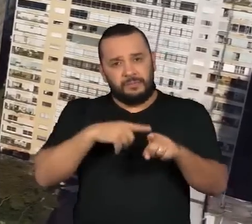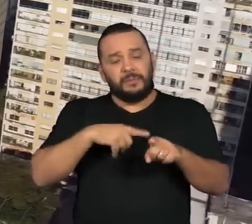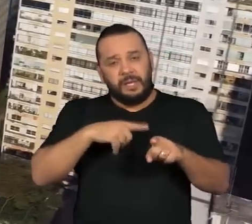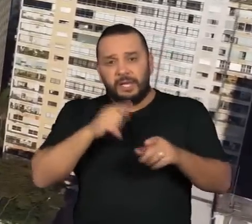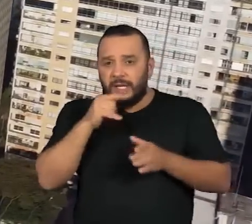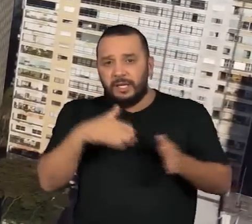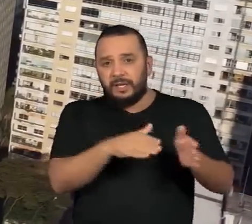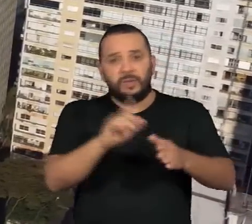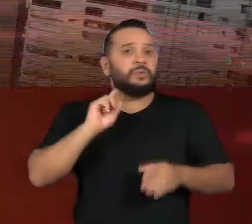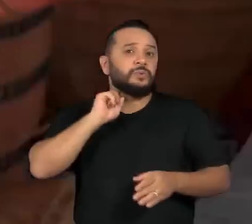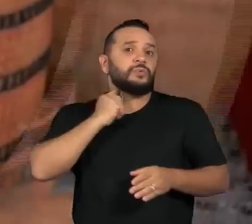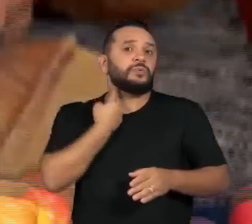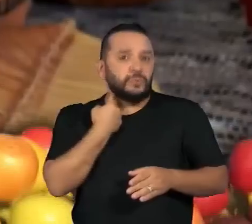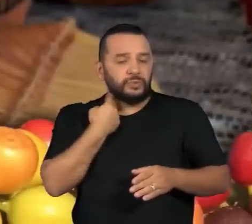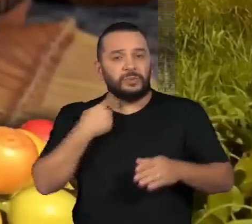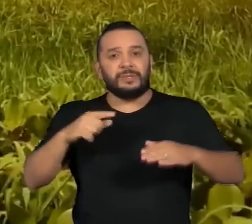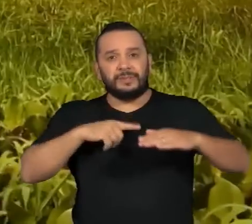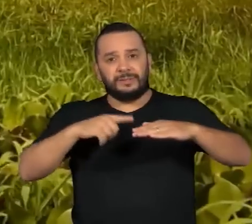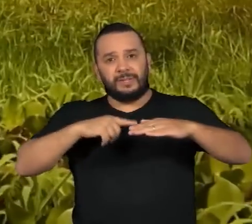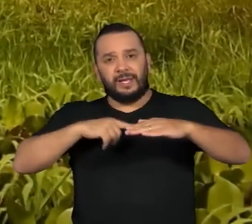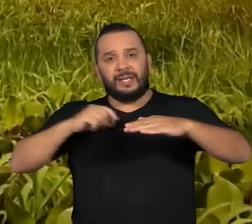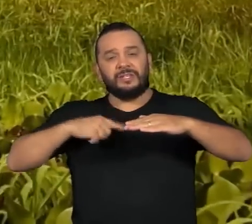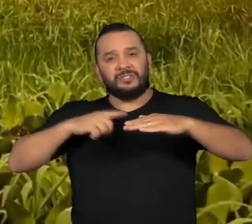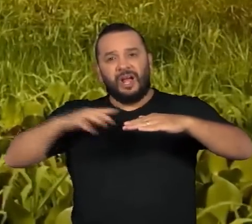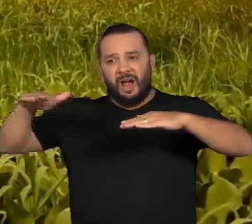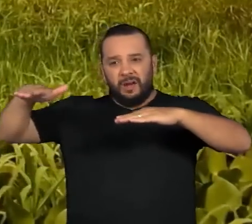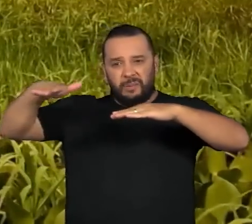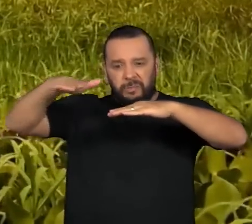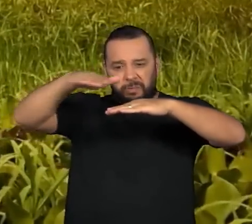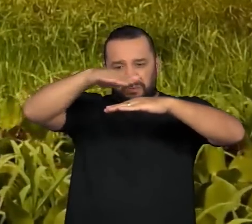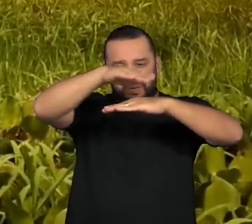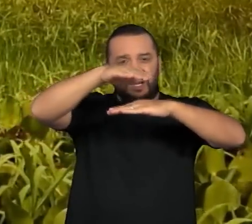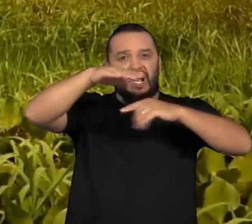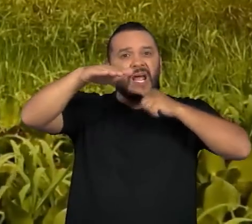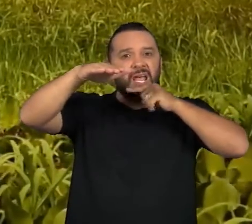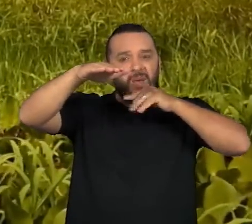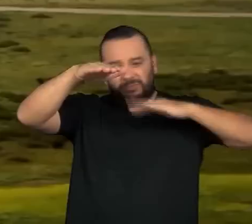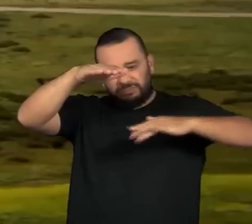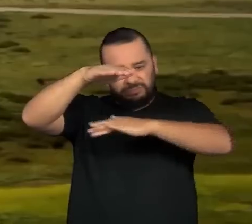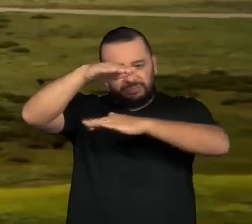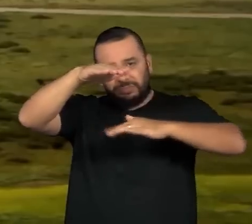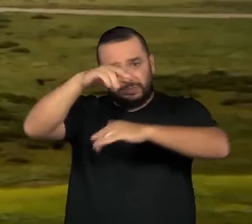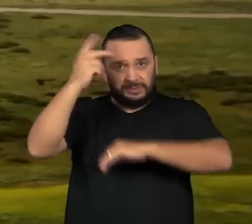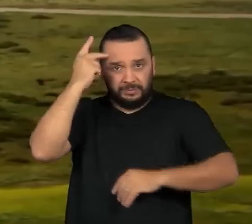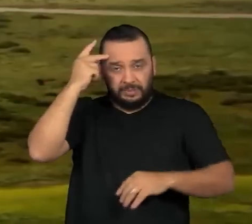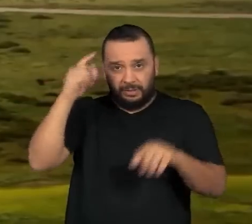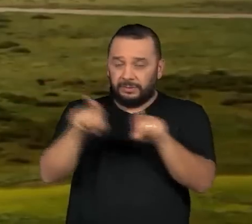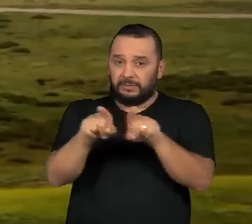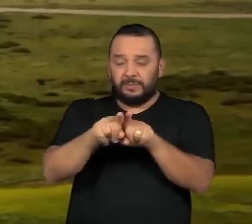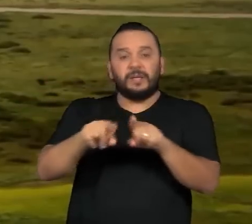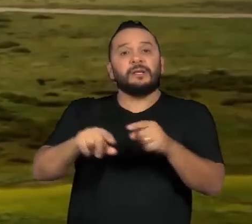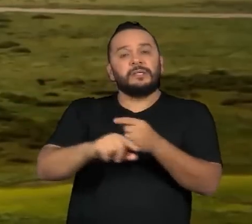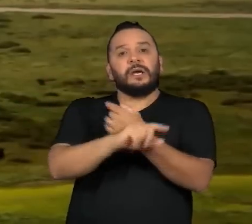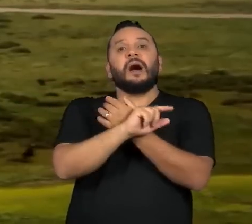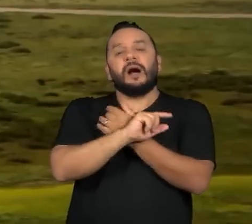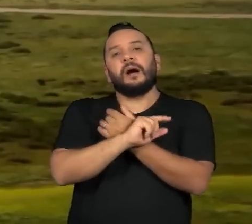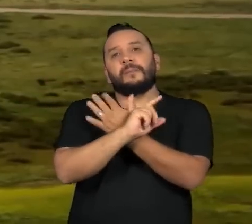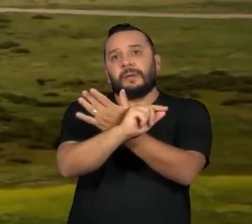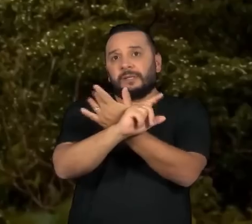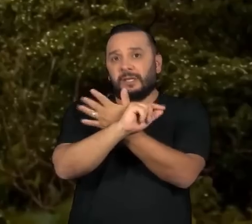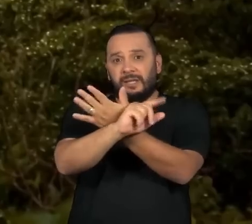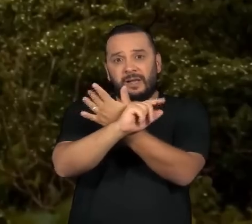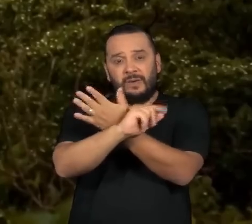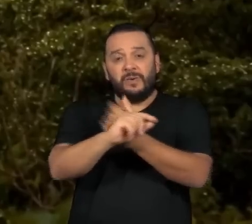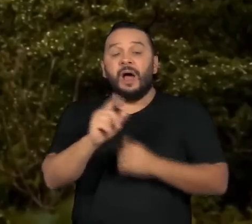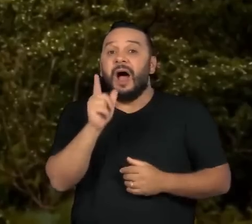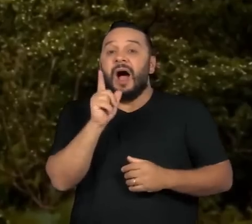cidades como São Paulo. E cientistas afirmam que o ciclo das águas no Pantanal está sendo alterado pelo